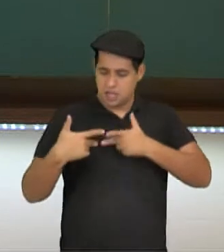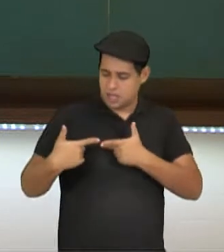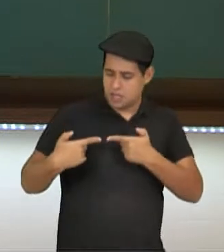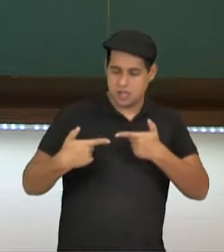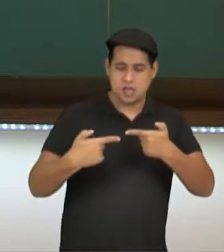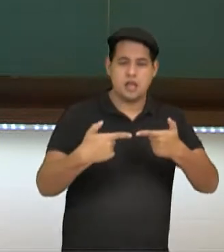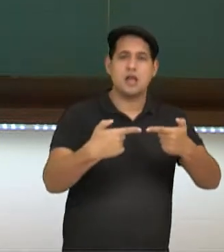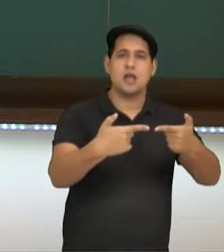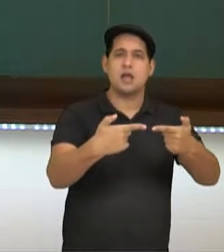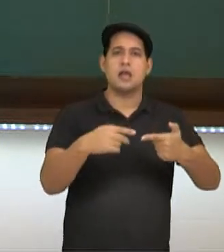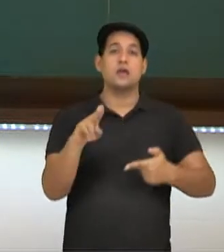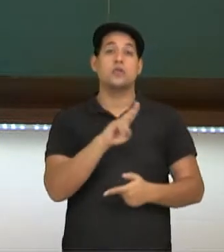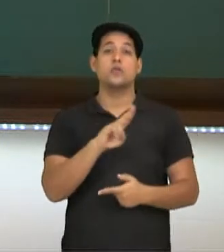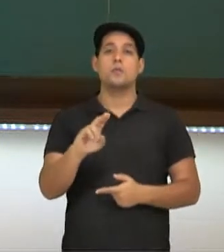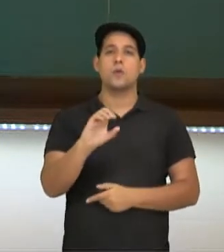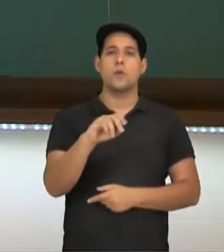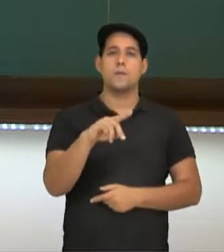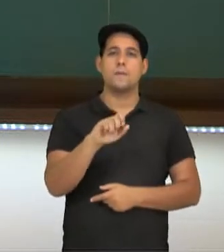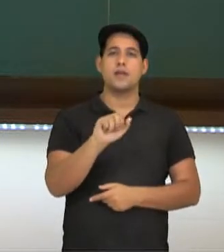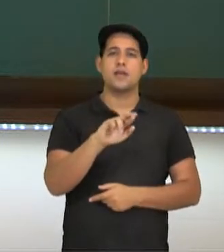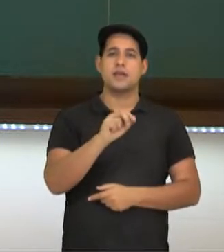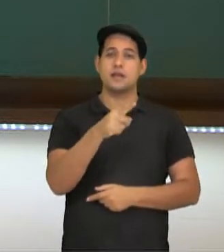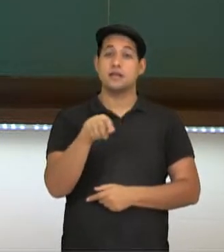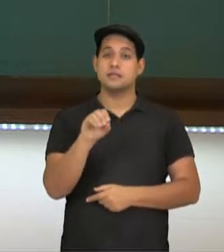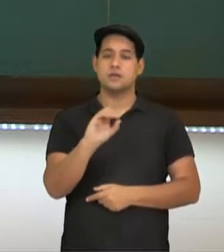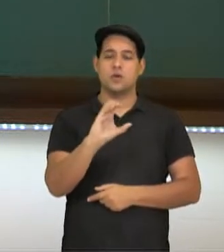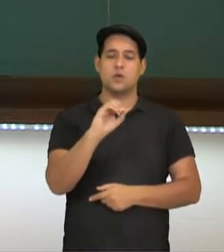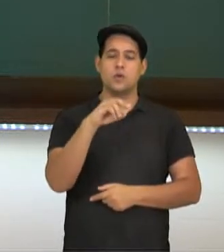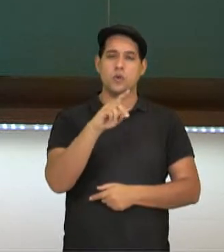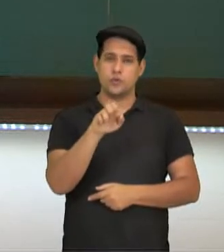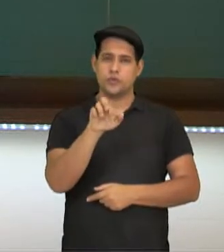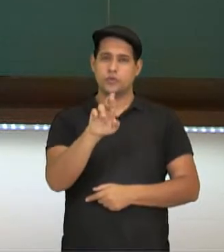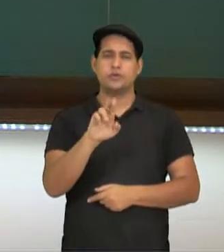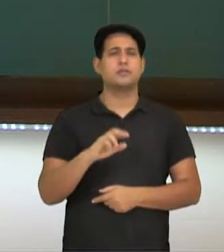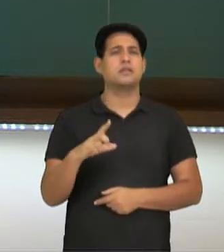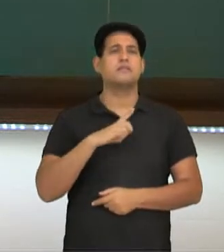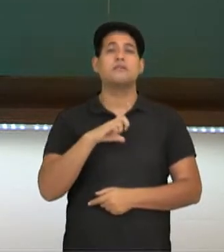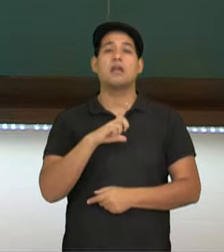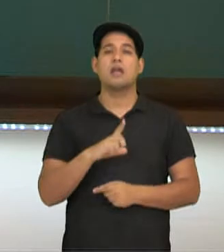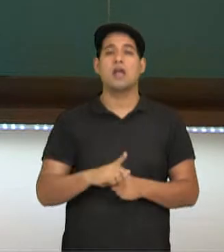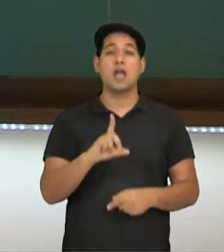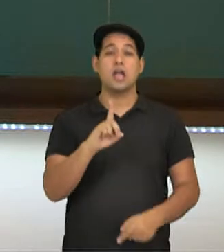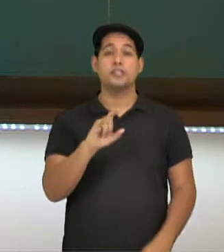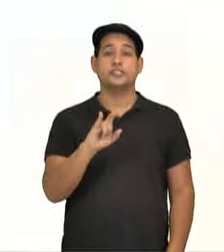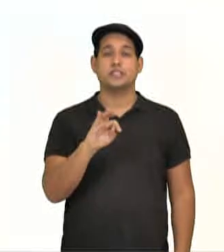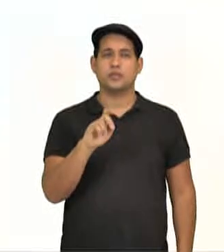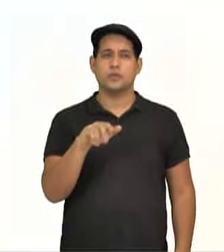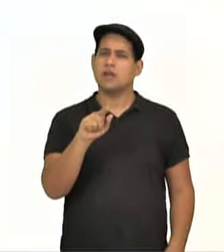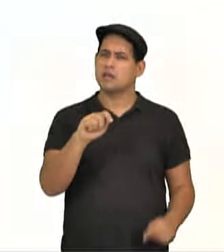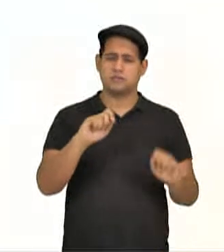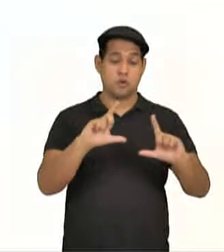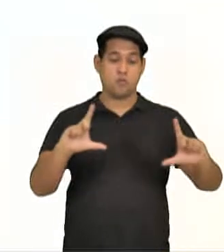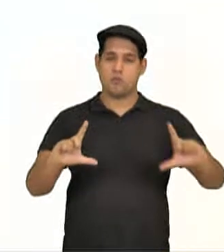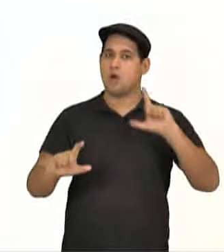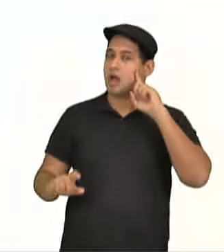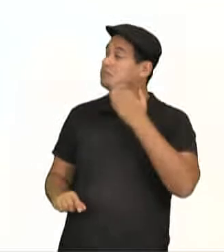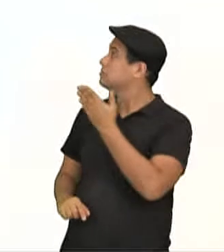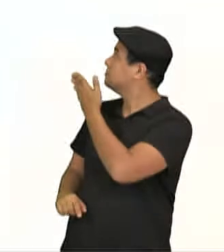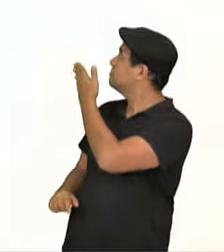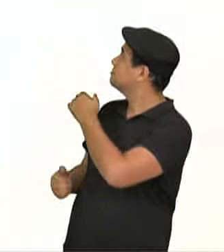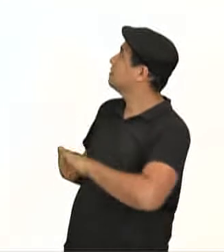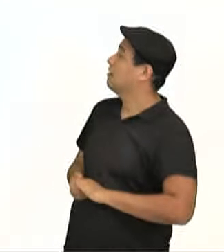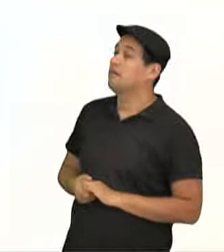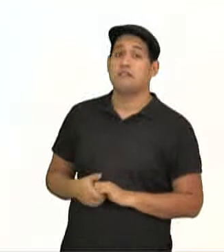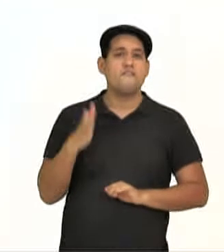Operação Condor, tá, vai levar a uma ditadura do Francisco Franco. Esse aqui é um quadro muito famoso, é um quadro de